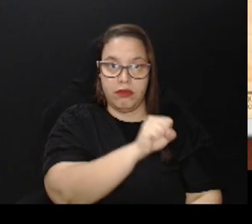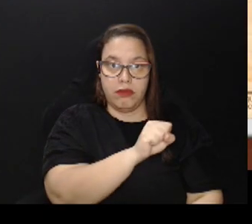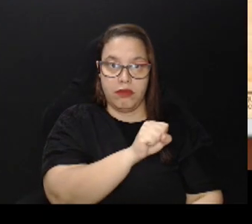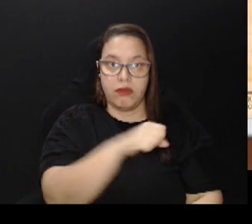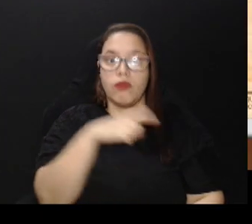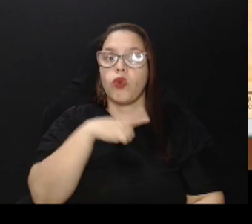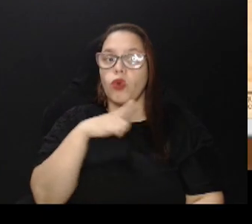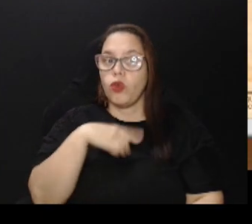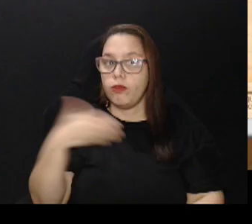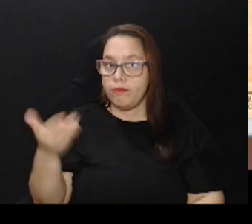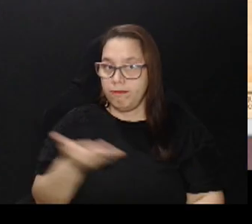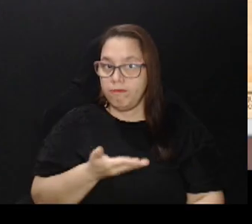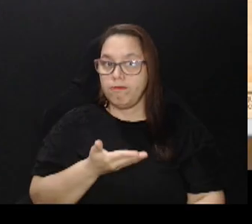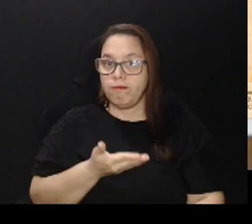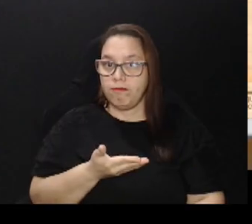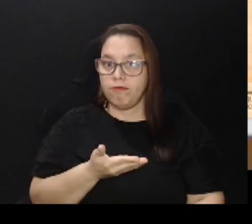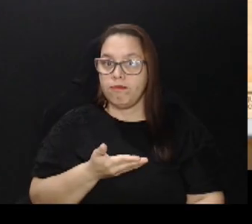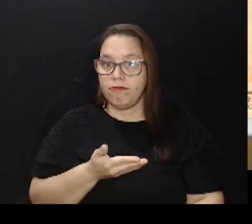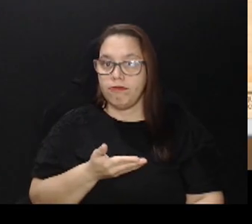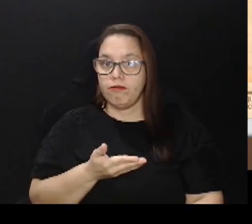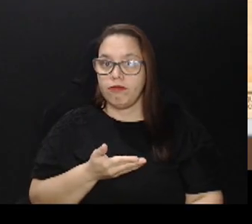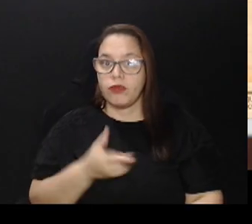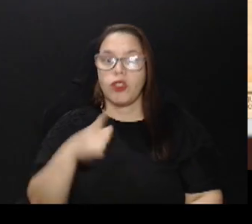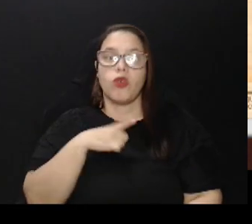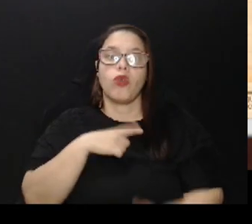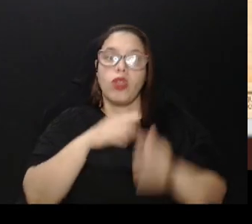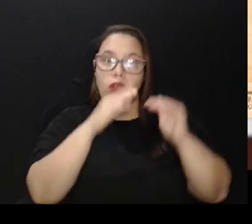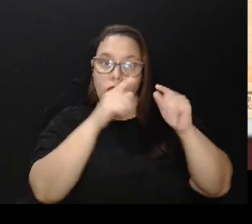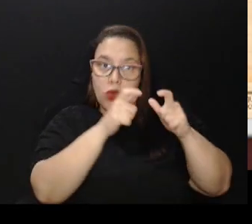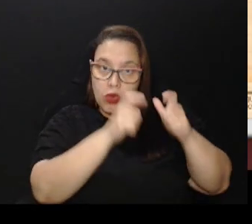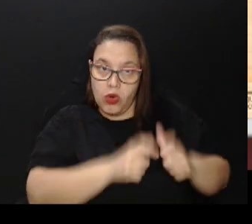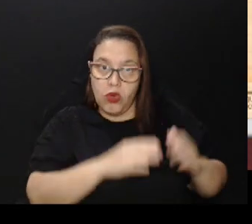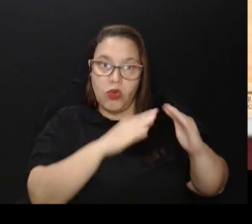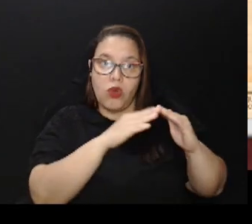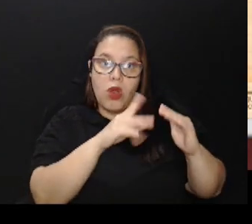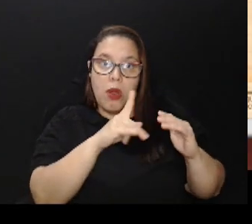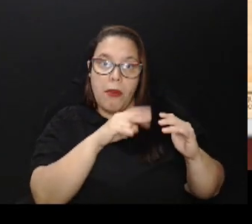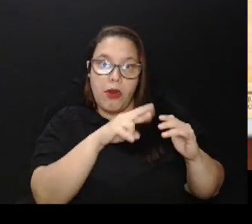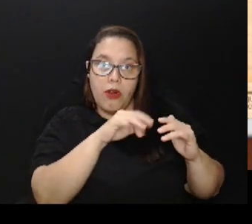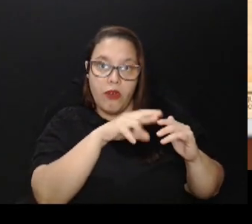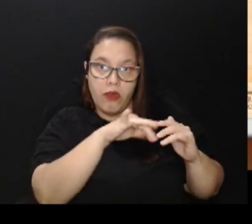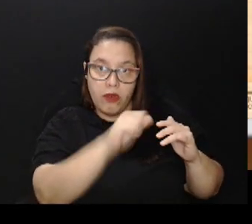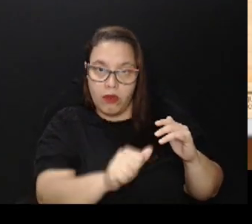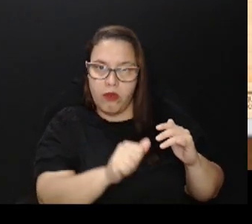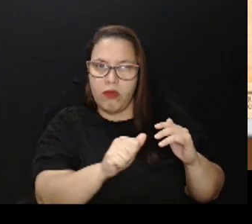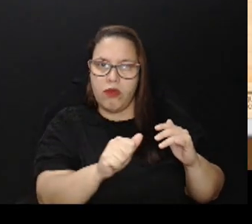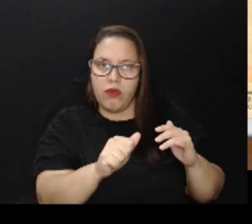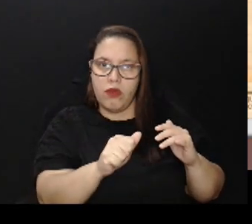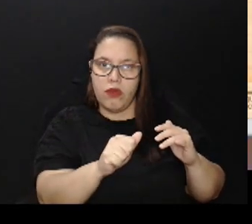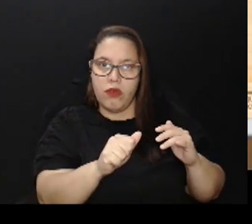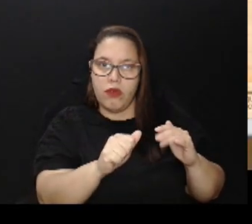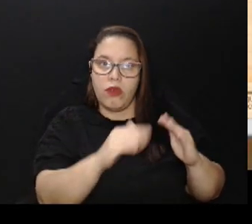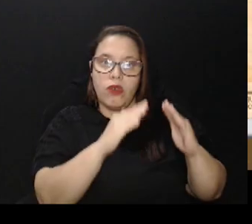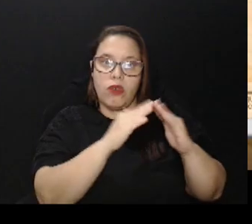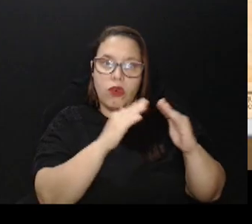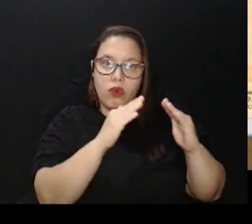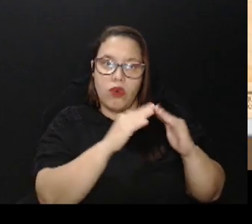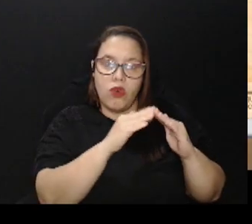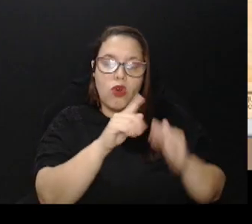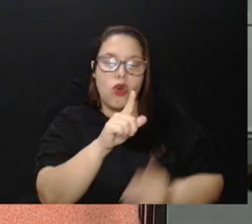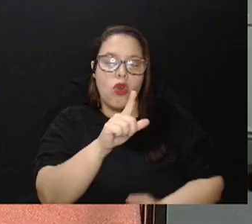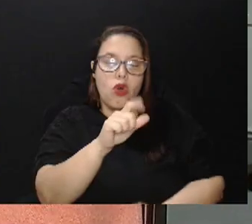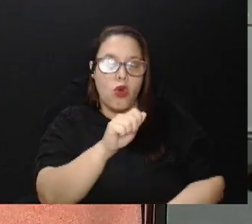que houve uma hospedaria provisória no Largo Santa Cruz, né?